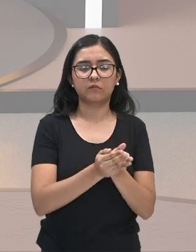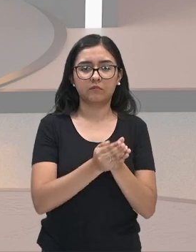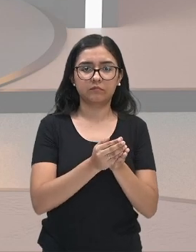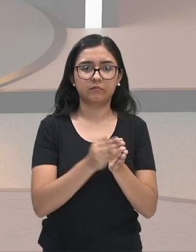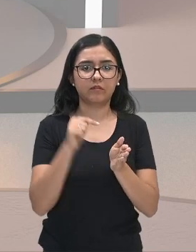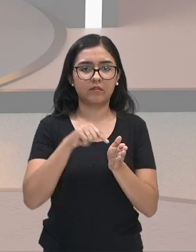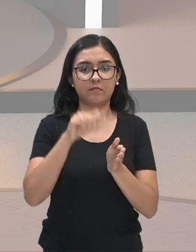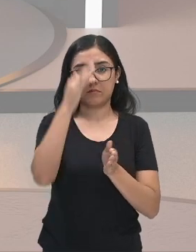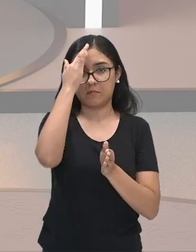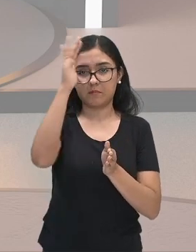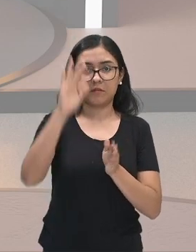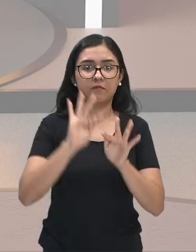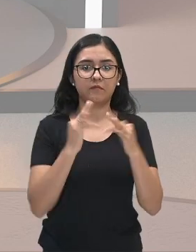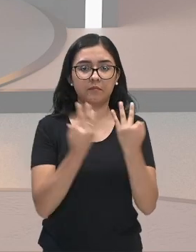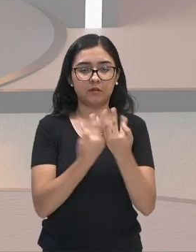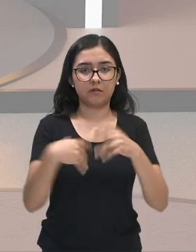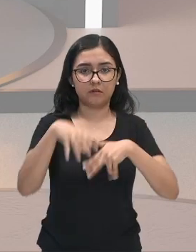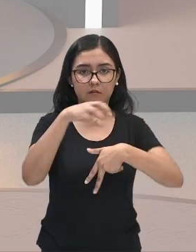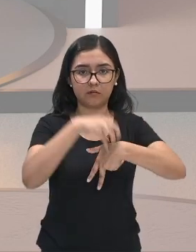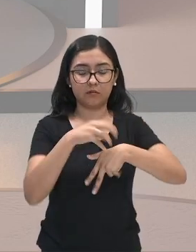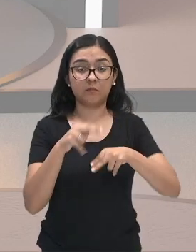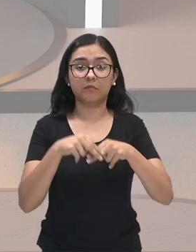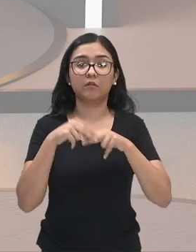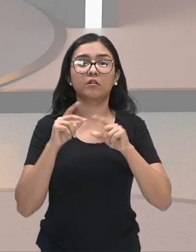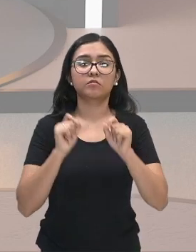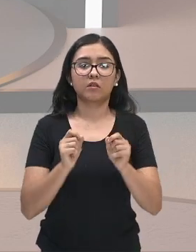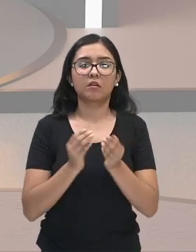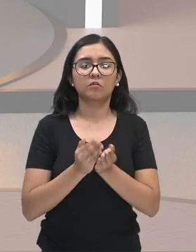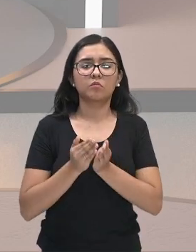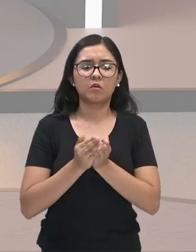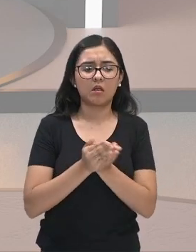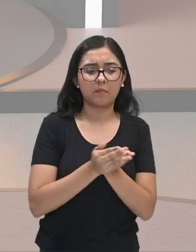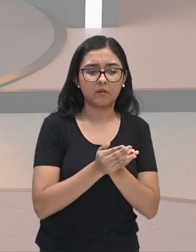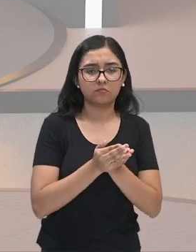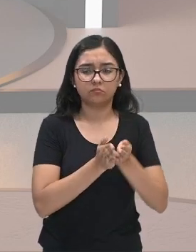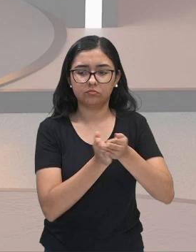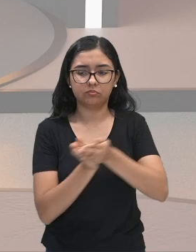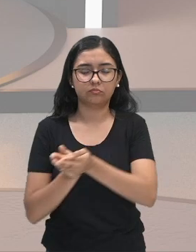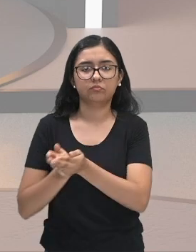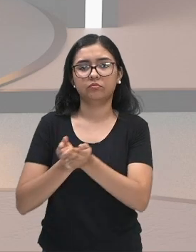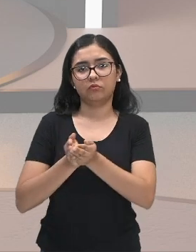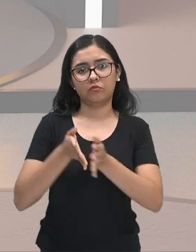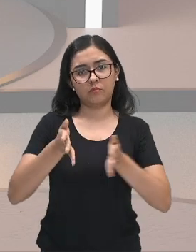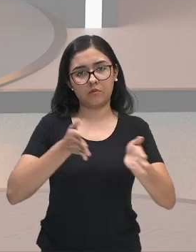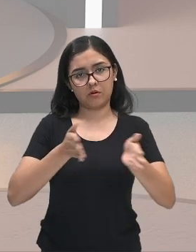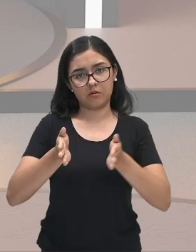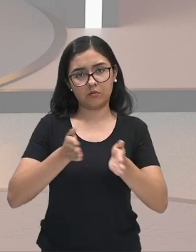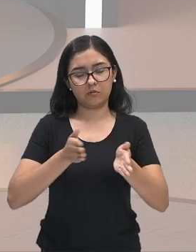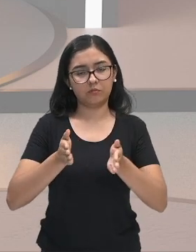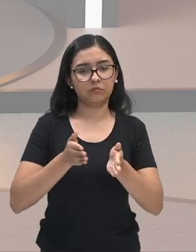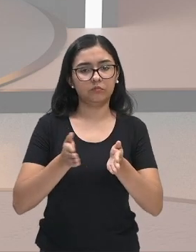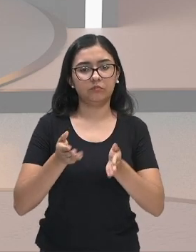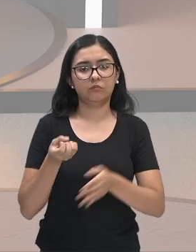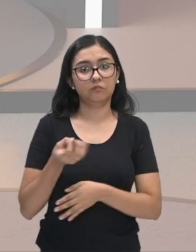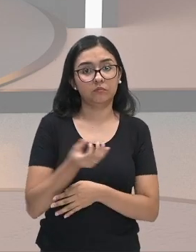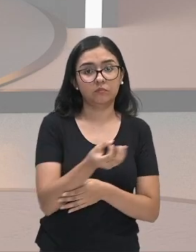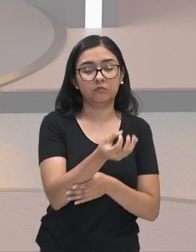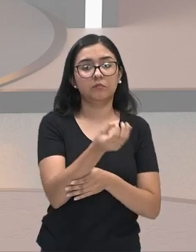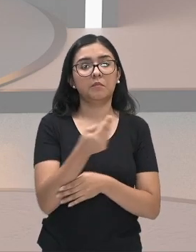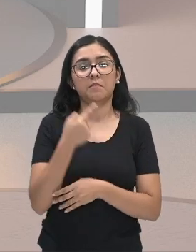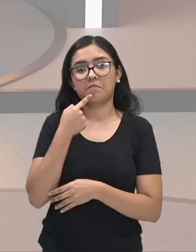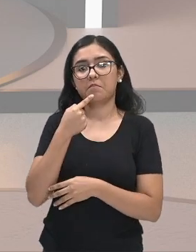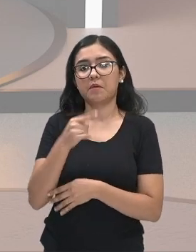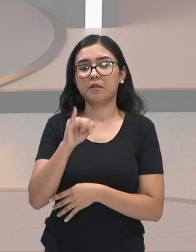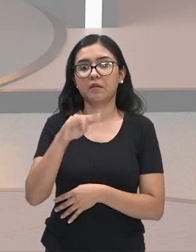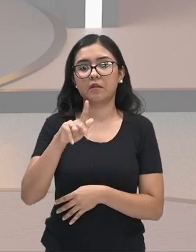real. Devido a uma dispersão da frota ocorrida durante a viagem, próxima à Ilha da Madeira,